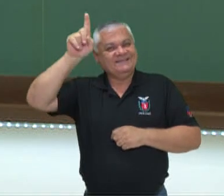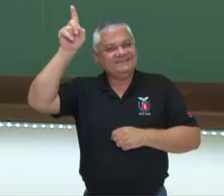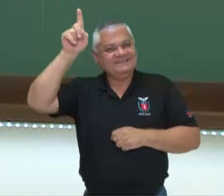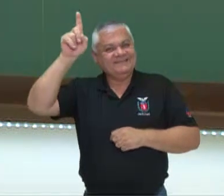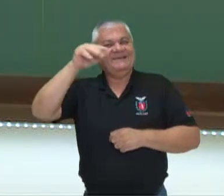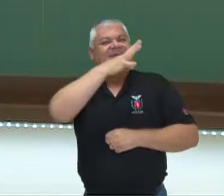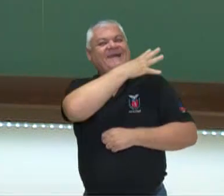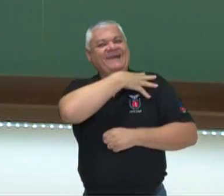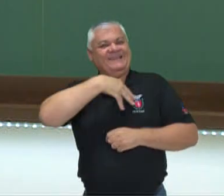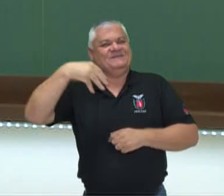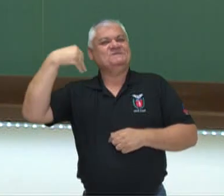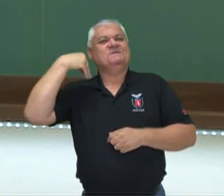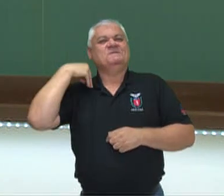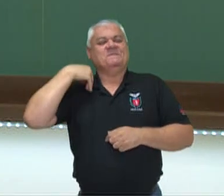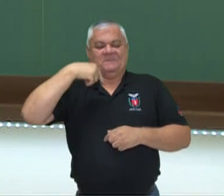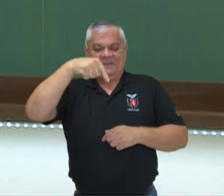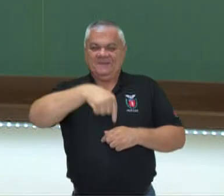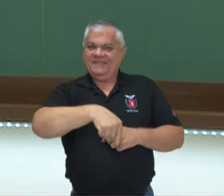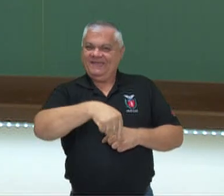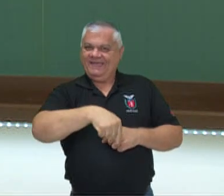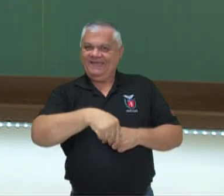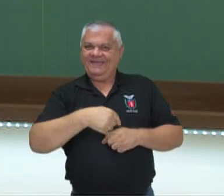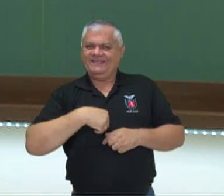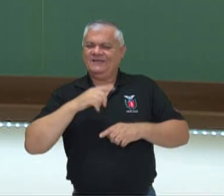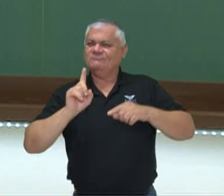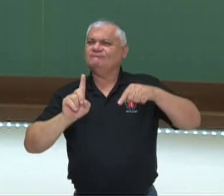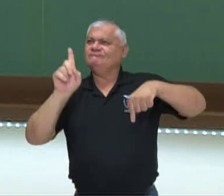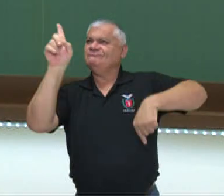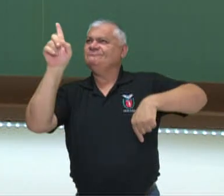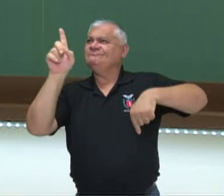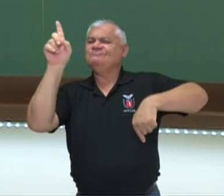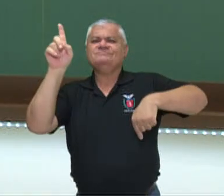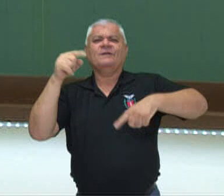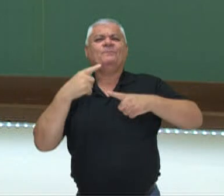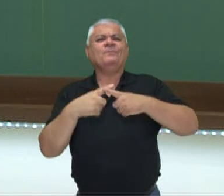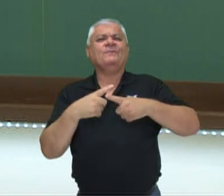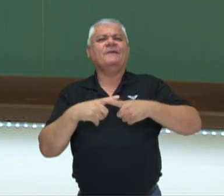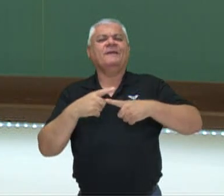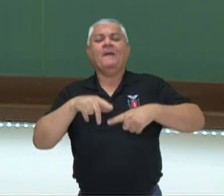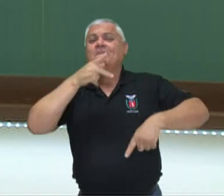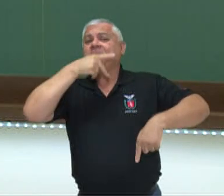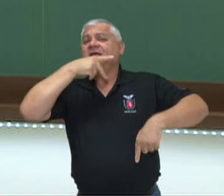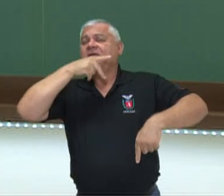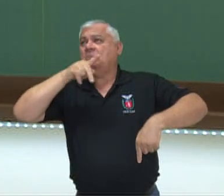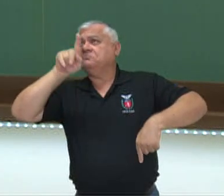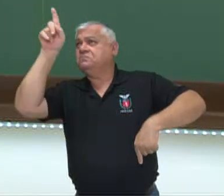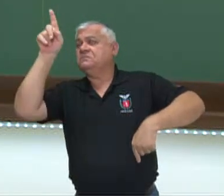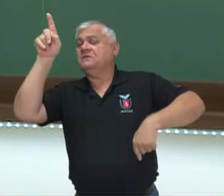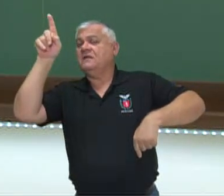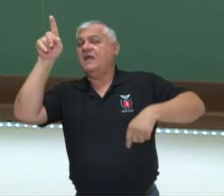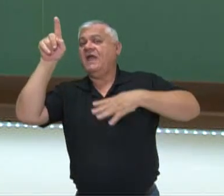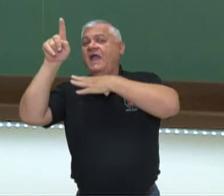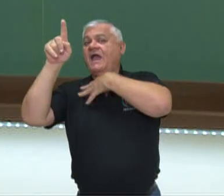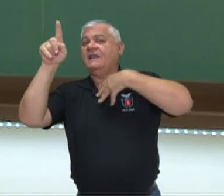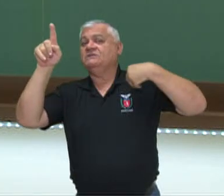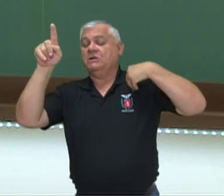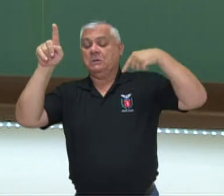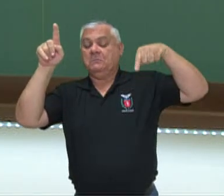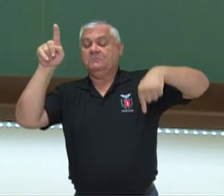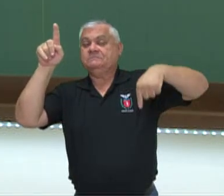o Aristóteles apontando para baixo. Por quê? Porque para Platão as ideias são muito